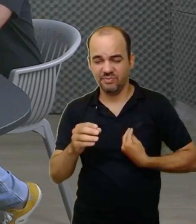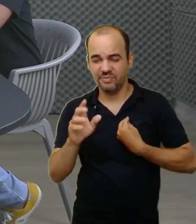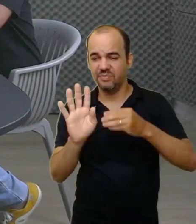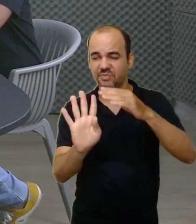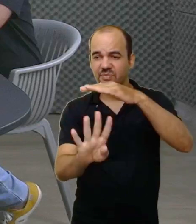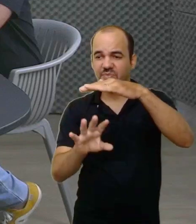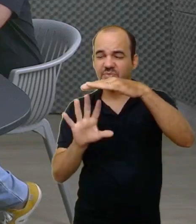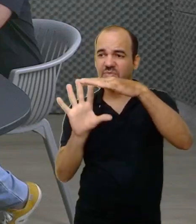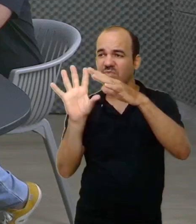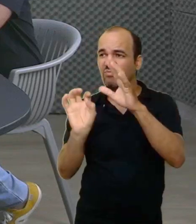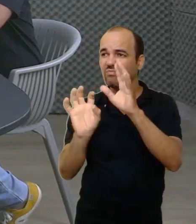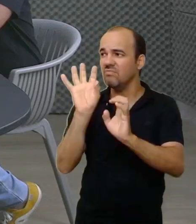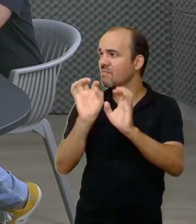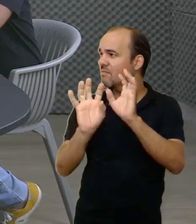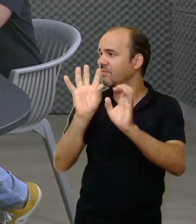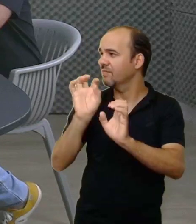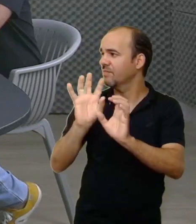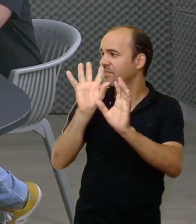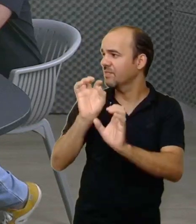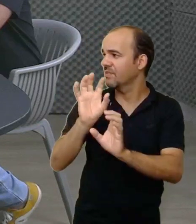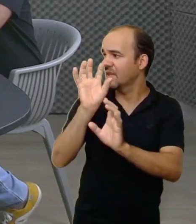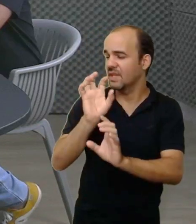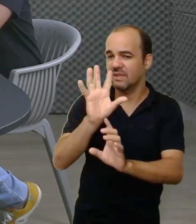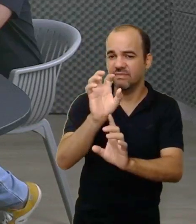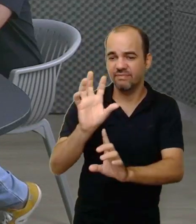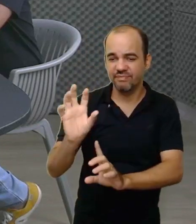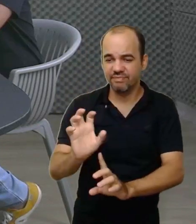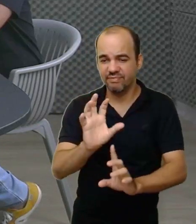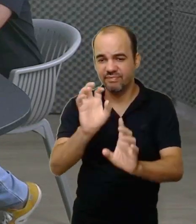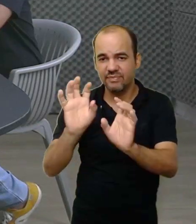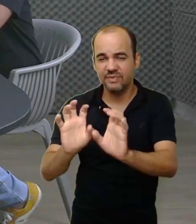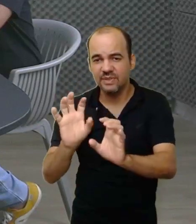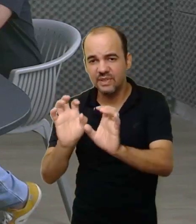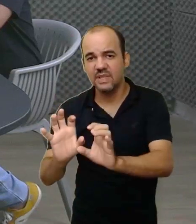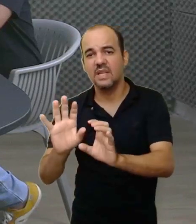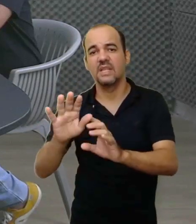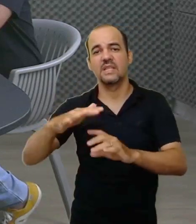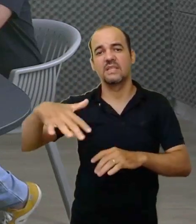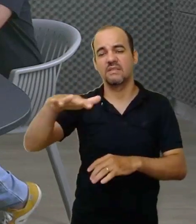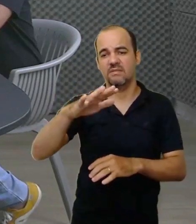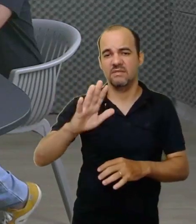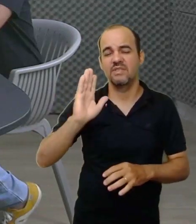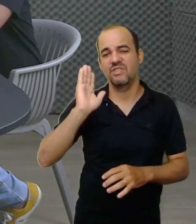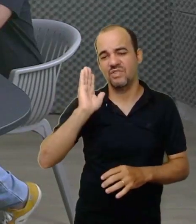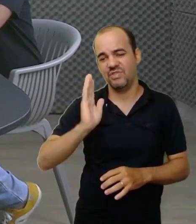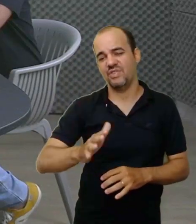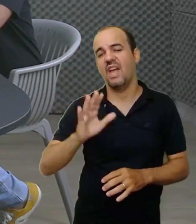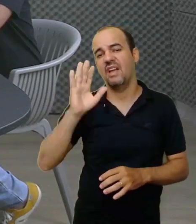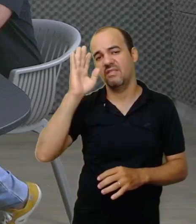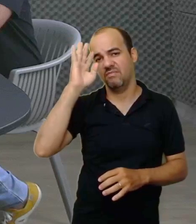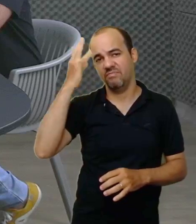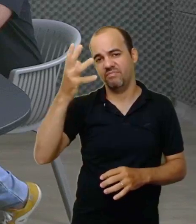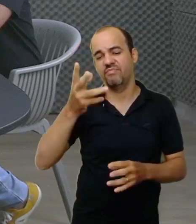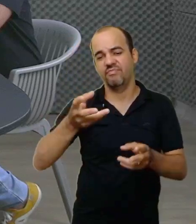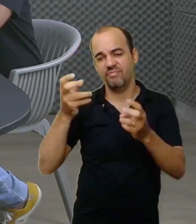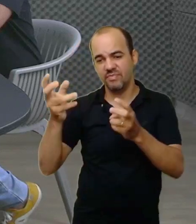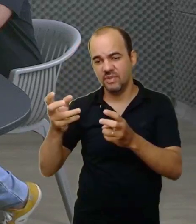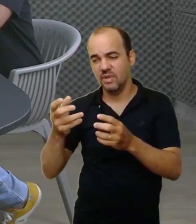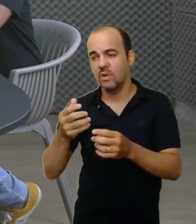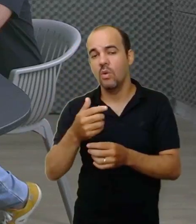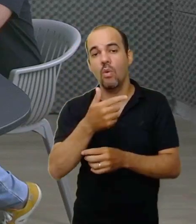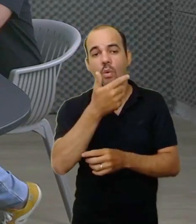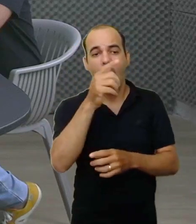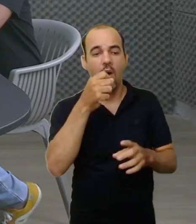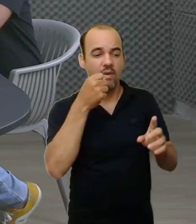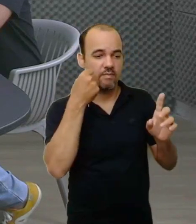desse composto que está ali, é uma coisa que já está acontecendo. Sim. Né? Outro impacto também que a